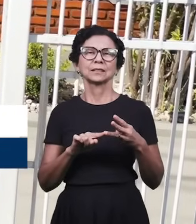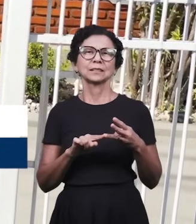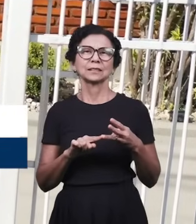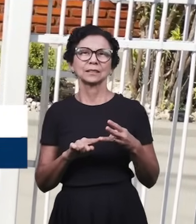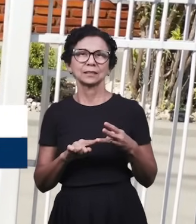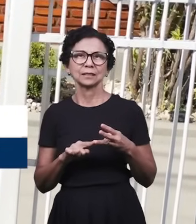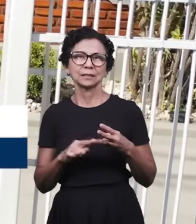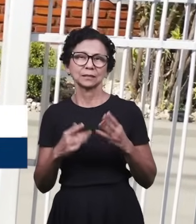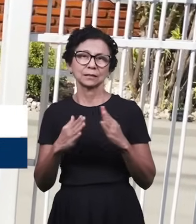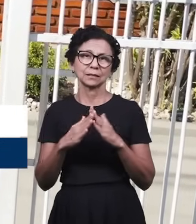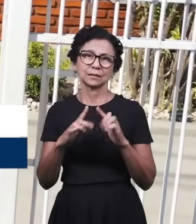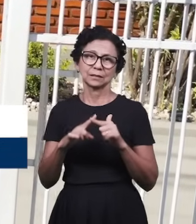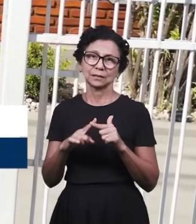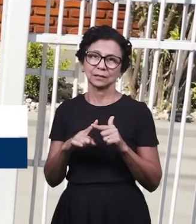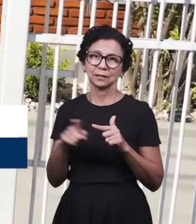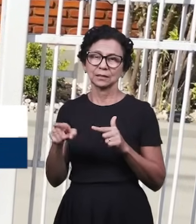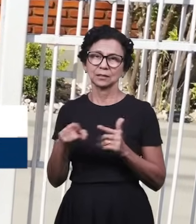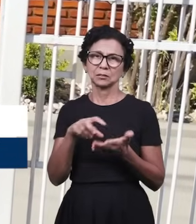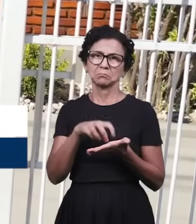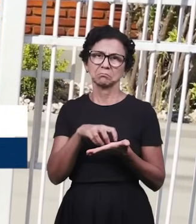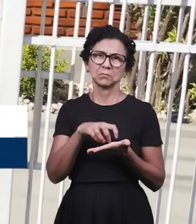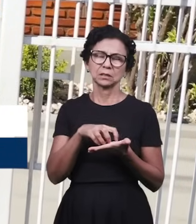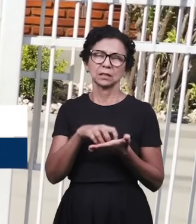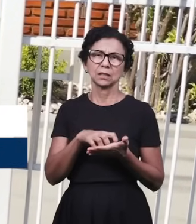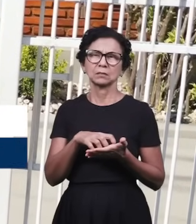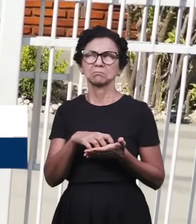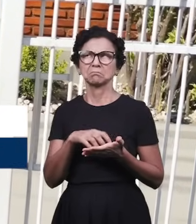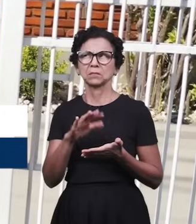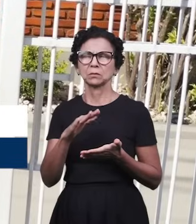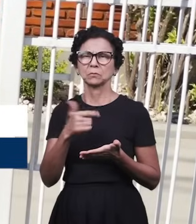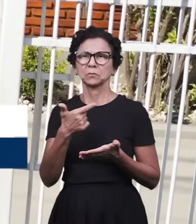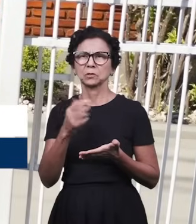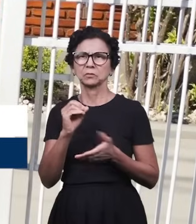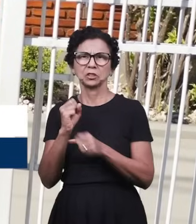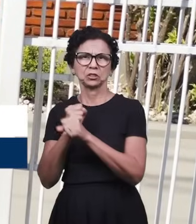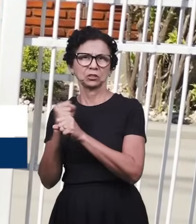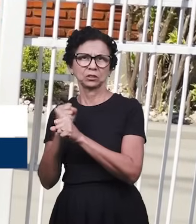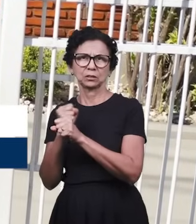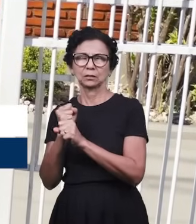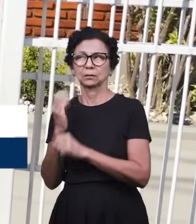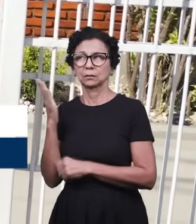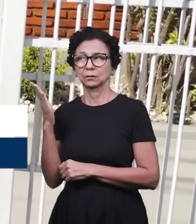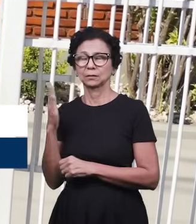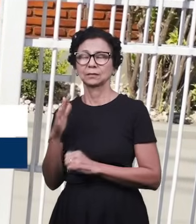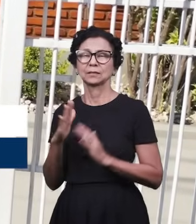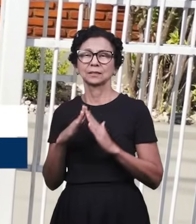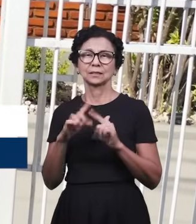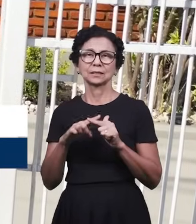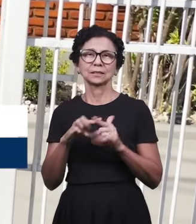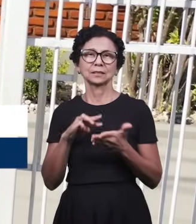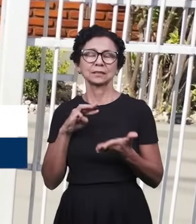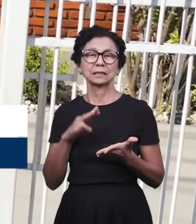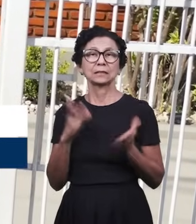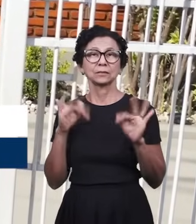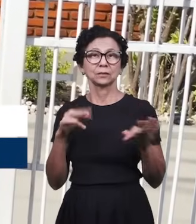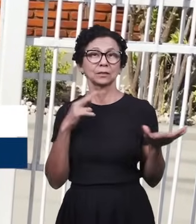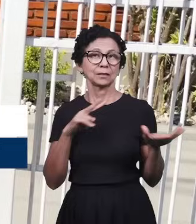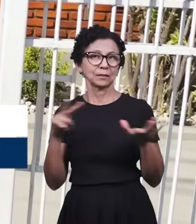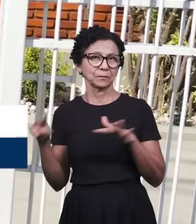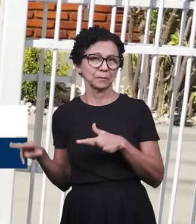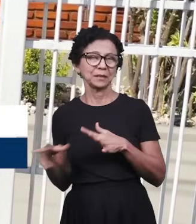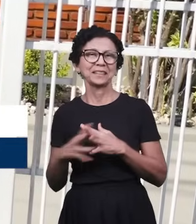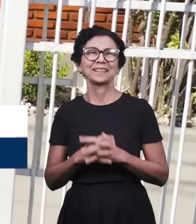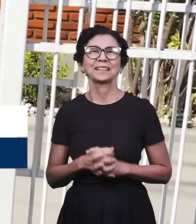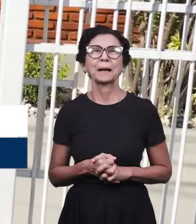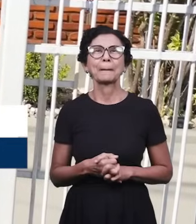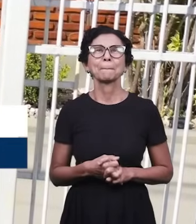ter aproximadamente já uns 20, 15 ou 20 anos, uns 20 anos, né? E nós podemos dizer que esse final de semana nós estamos aqui, a área